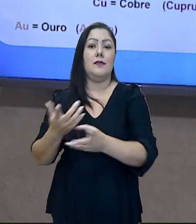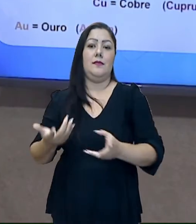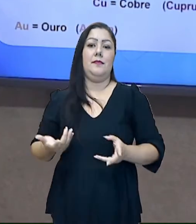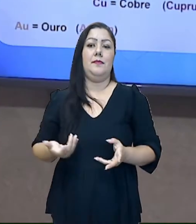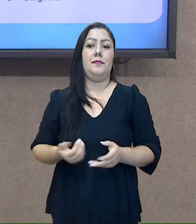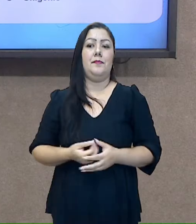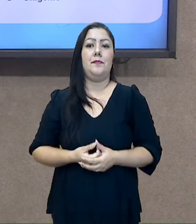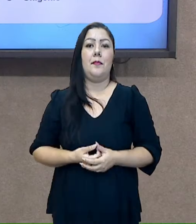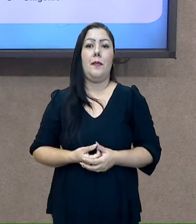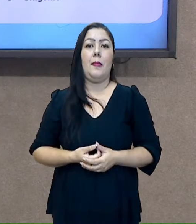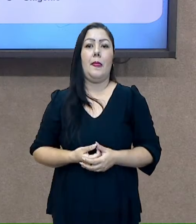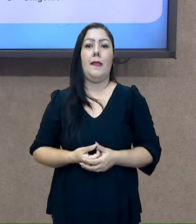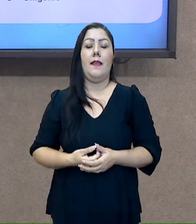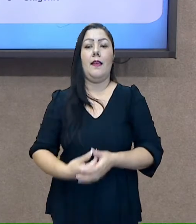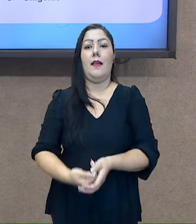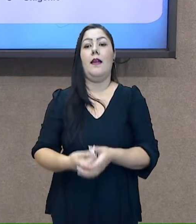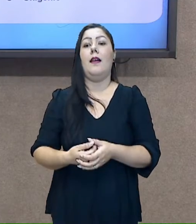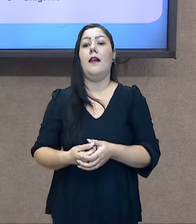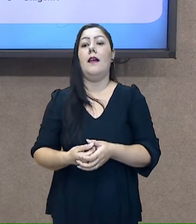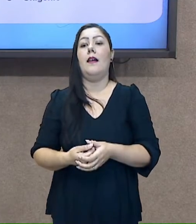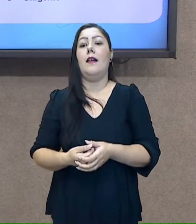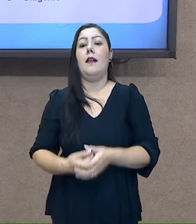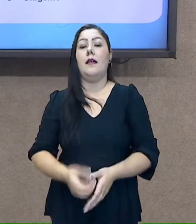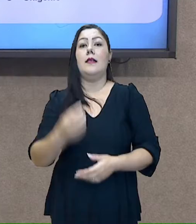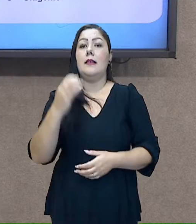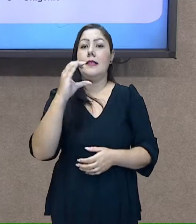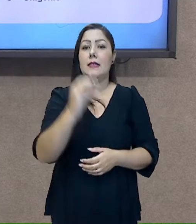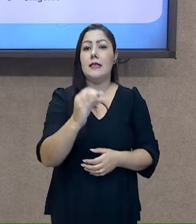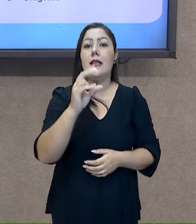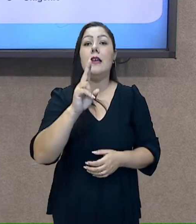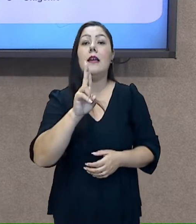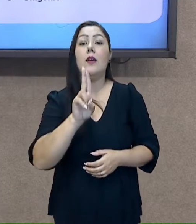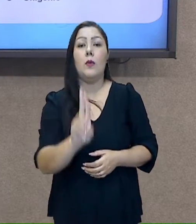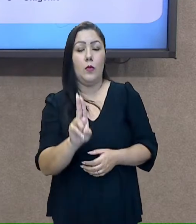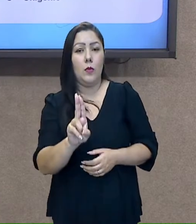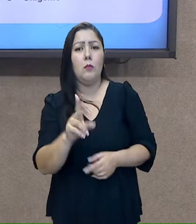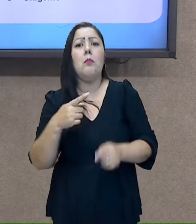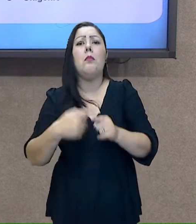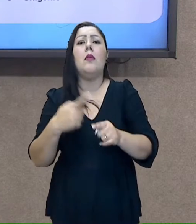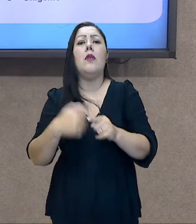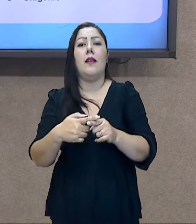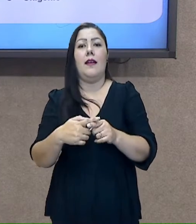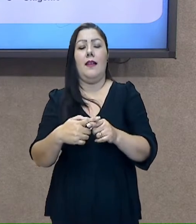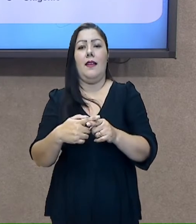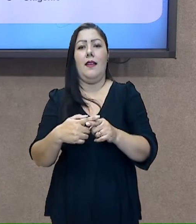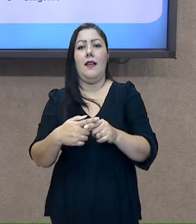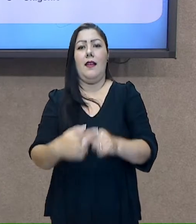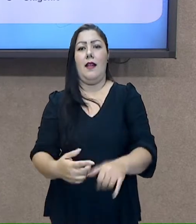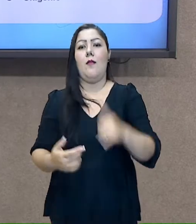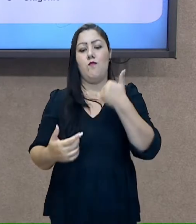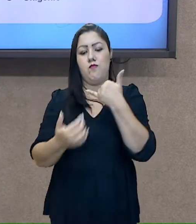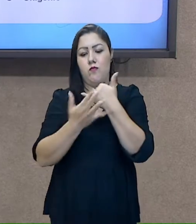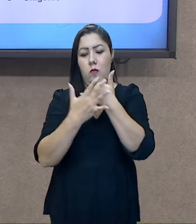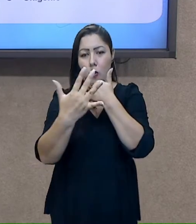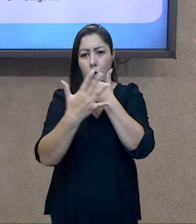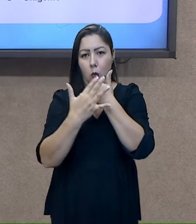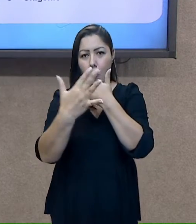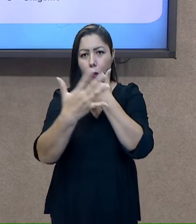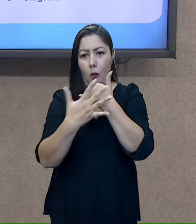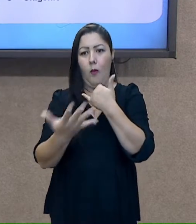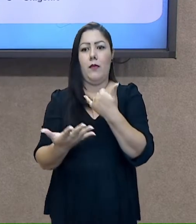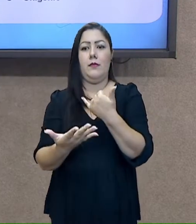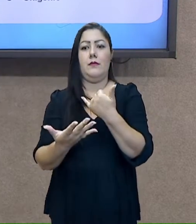Cobre, o símbolo do cobre, Cu. Por que Cu? Latim, cobre